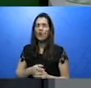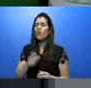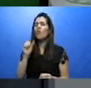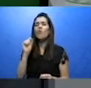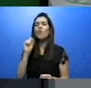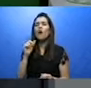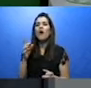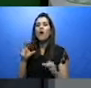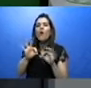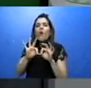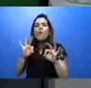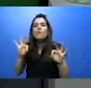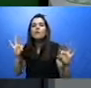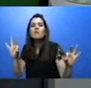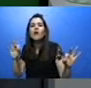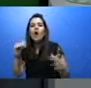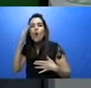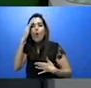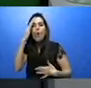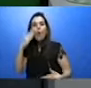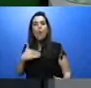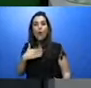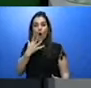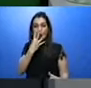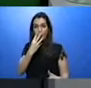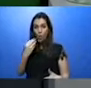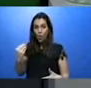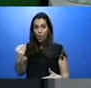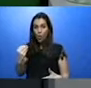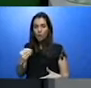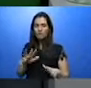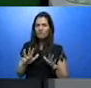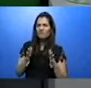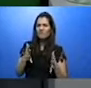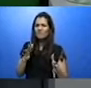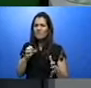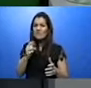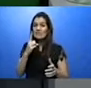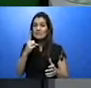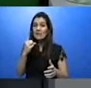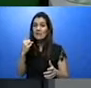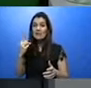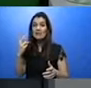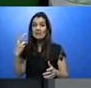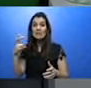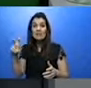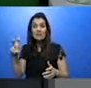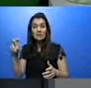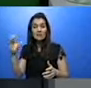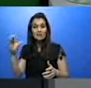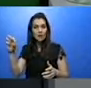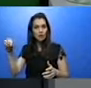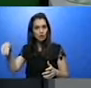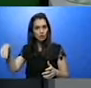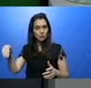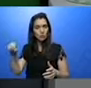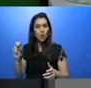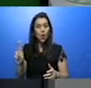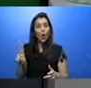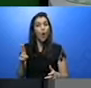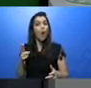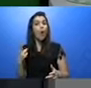comprimento aproximado do corpo do lobo-guará é de 115 centímetros ou, nós também precisamos